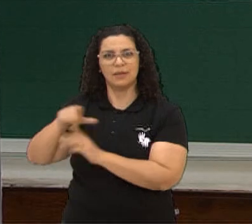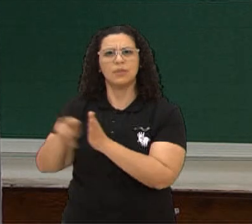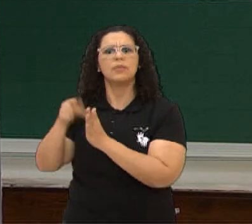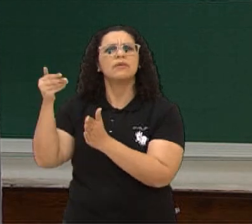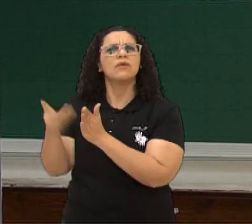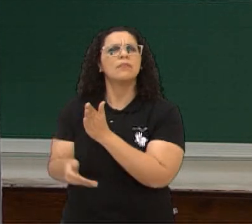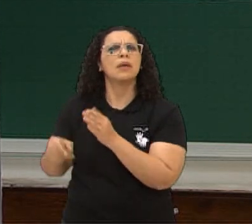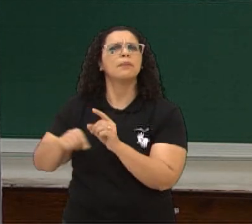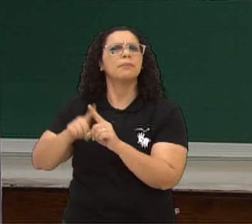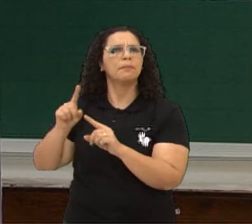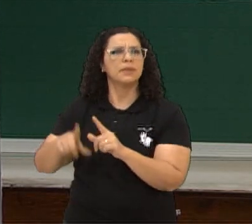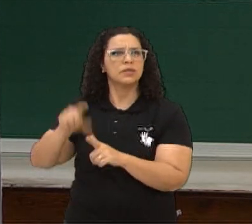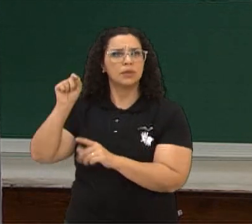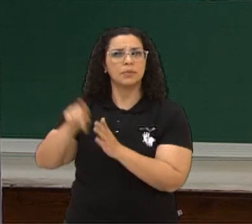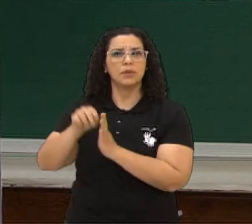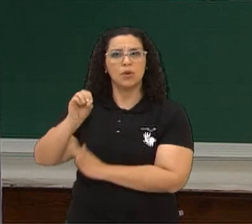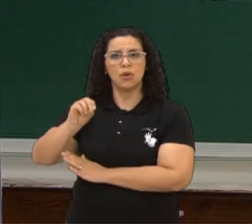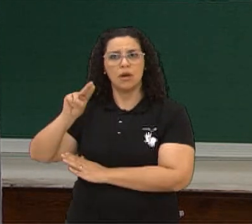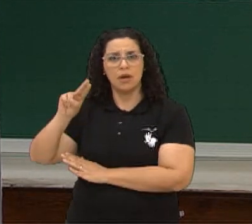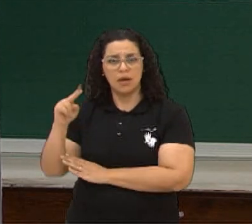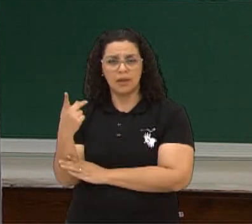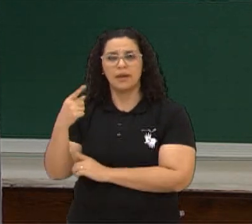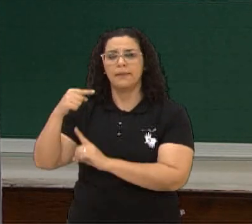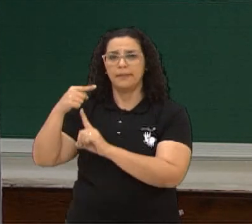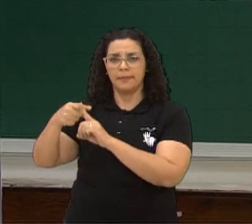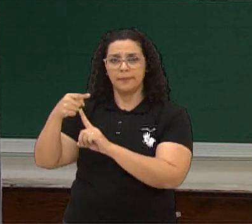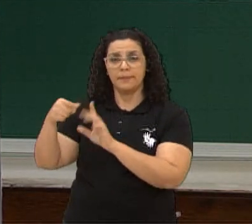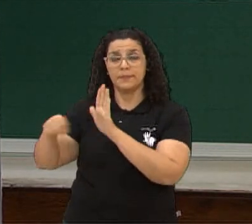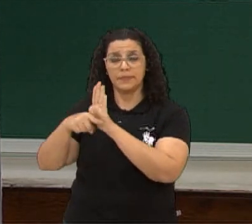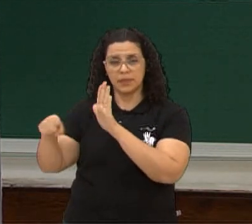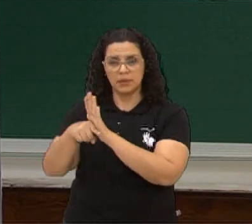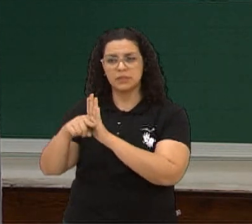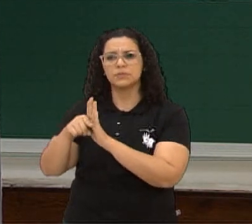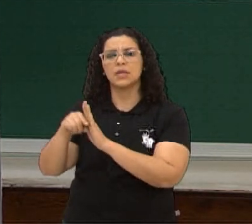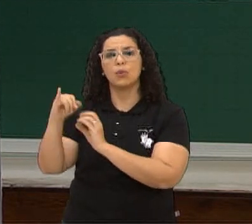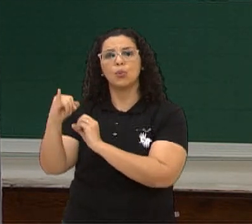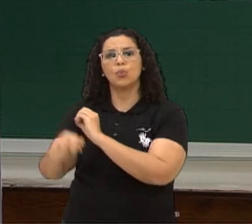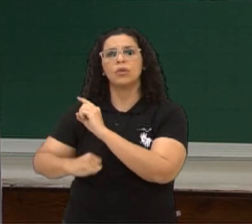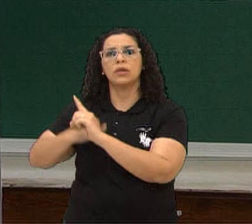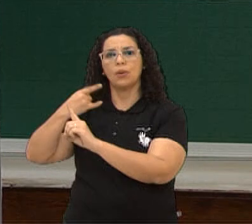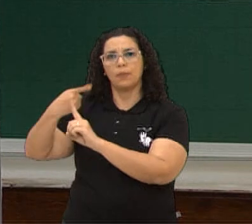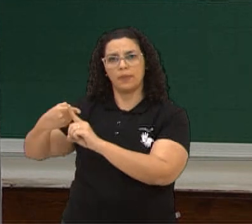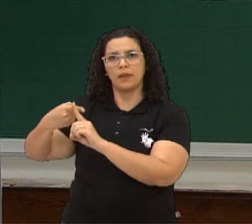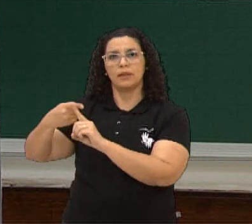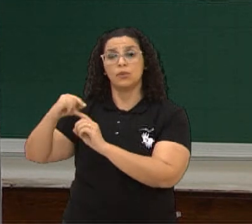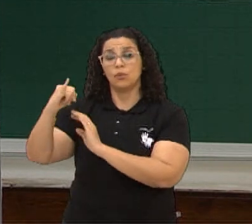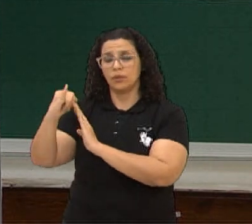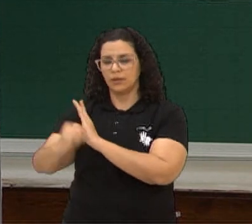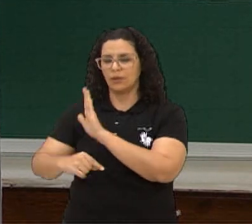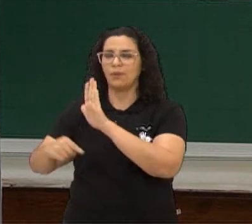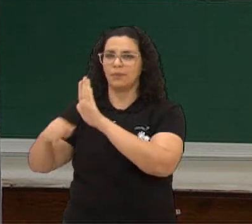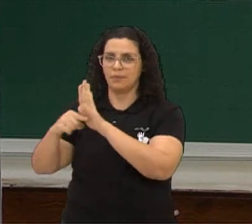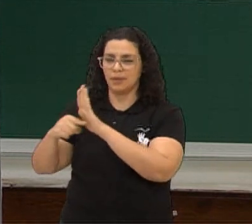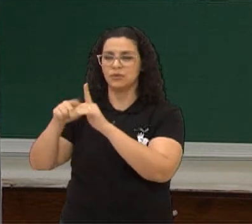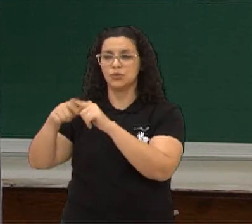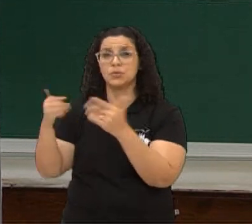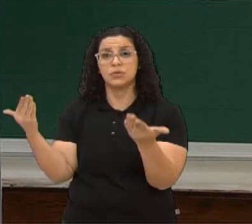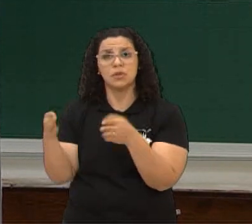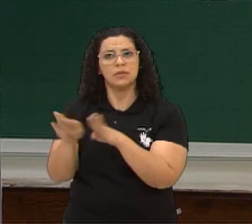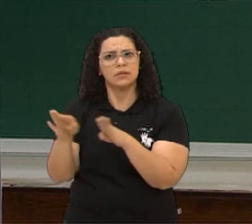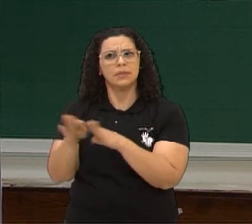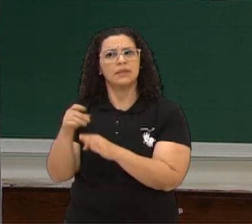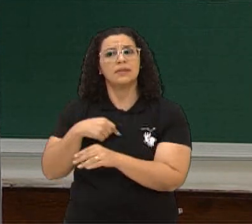que vai ter a opção? O OH-, que é o íon negativo, ele tem maior tendência do que os